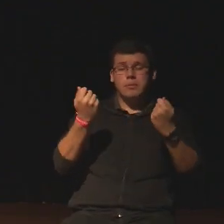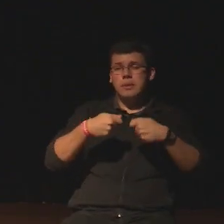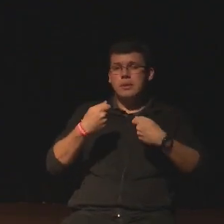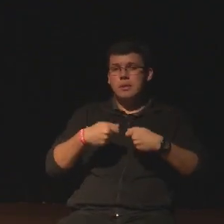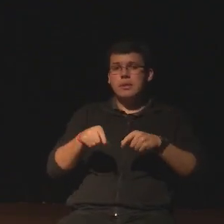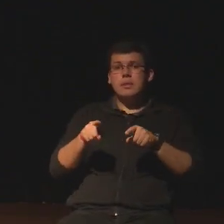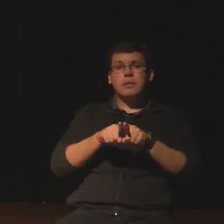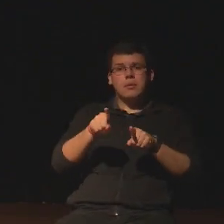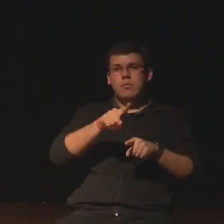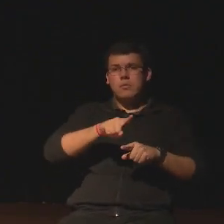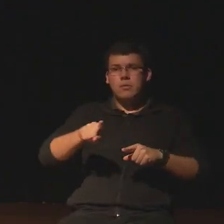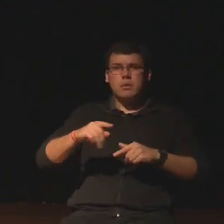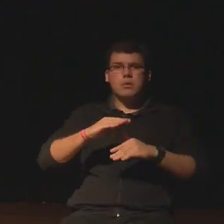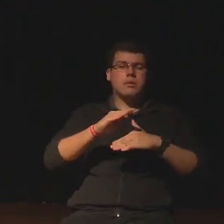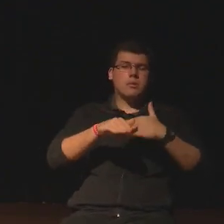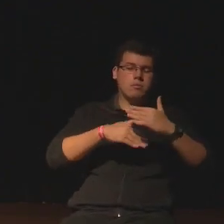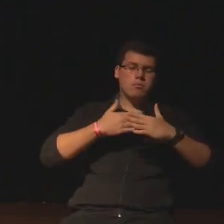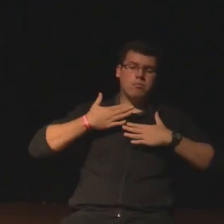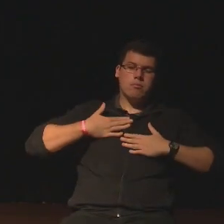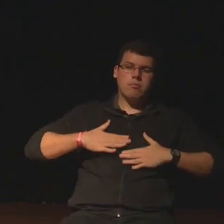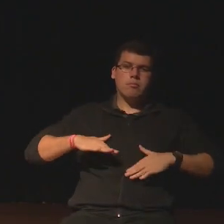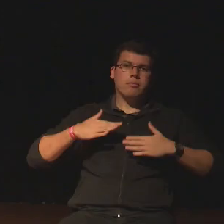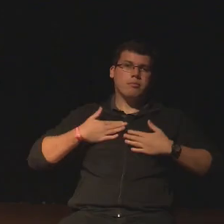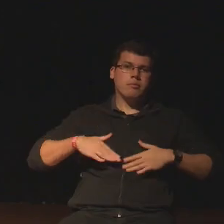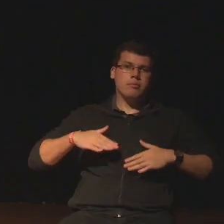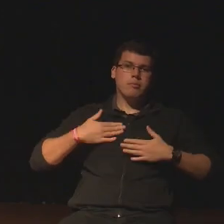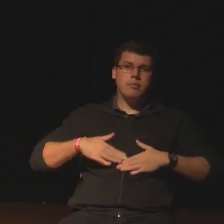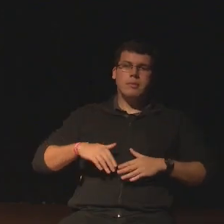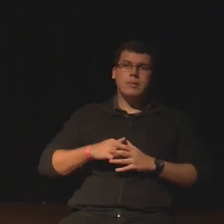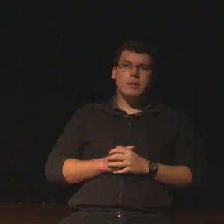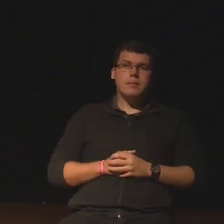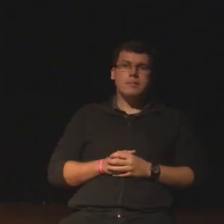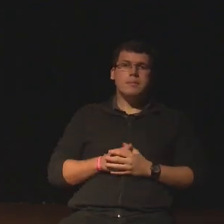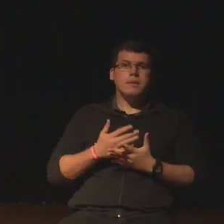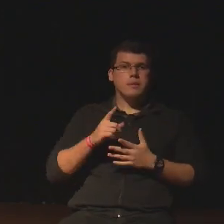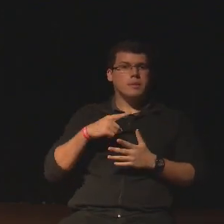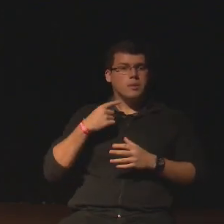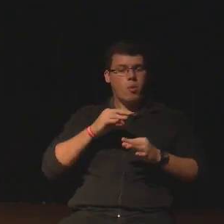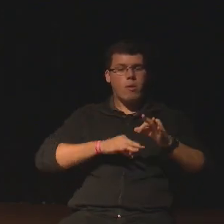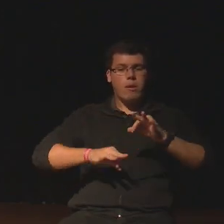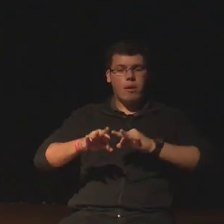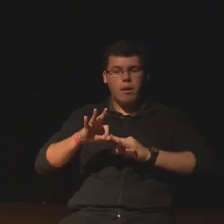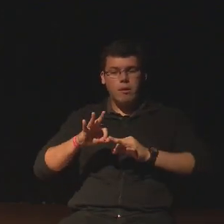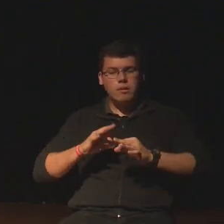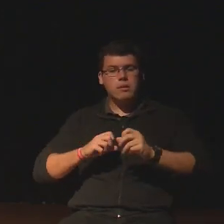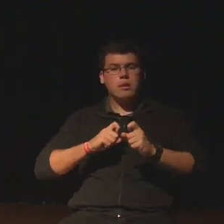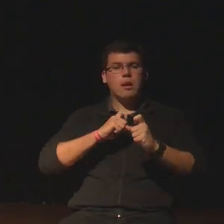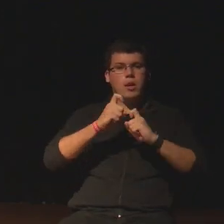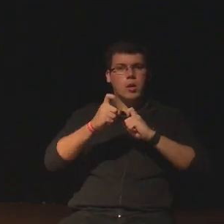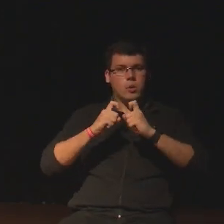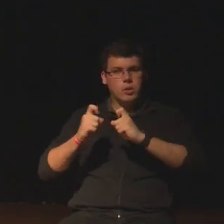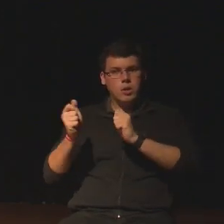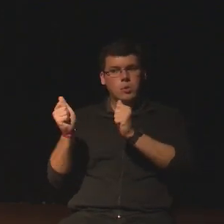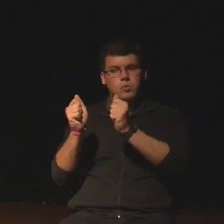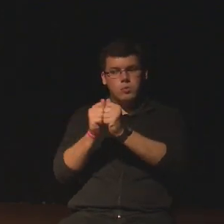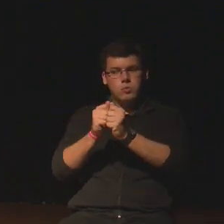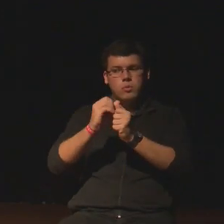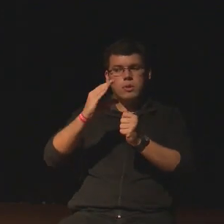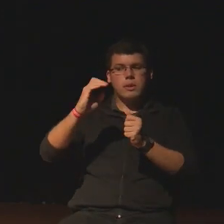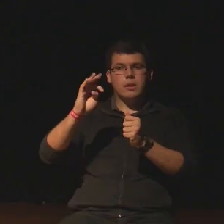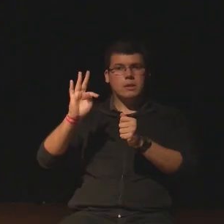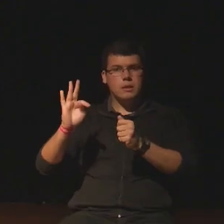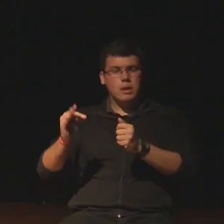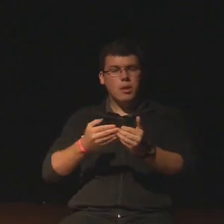maior tranquilidade, minimamente, no dia a dia de vocês. Então, a gente faz essas reuniões também com a CET, convidando eles para todo mundo